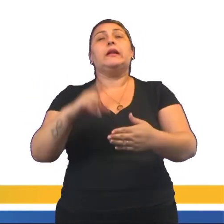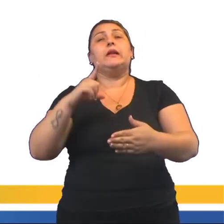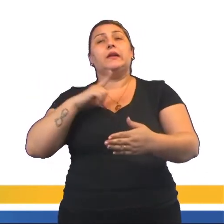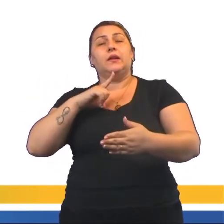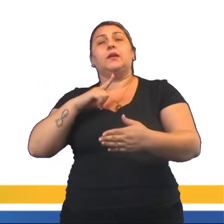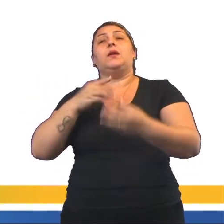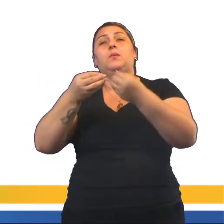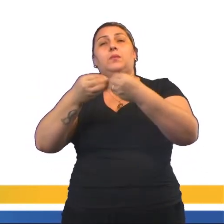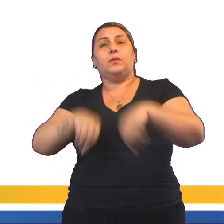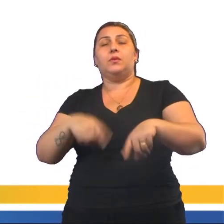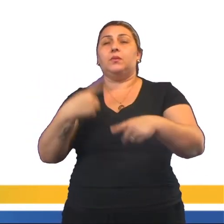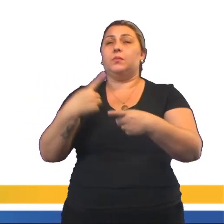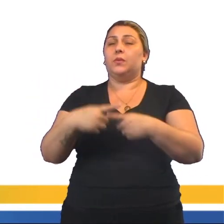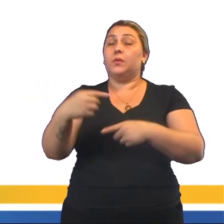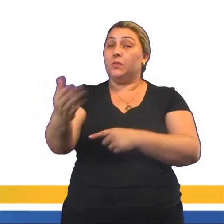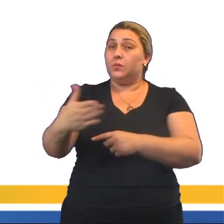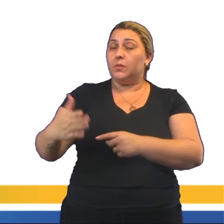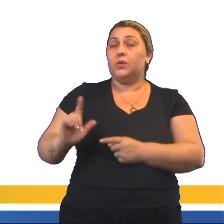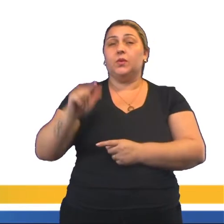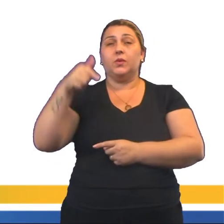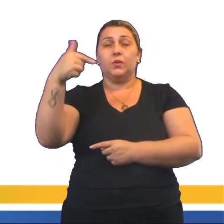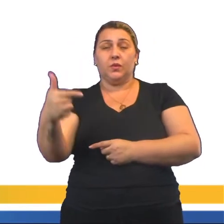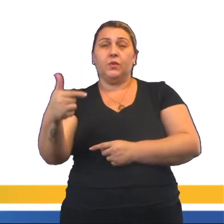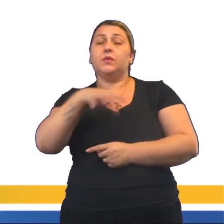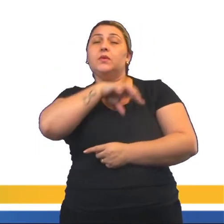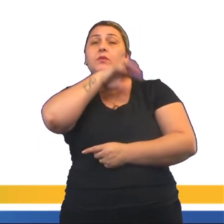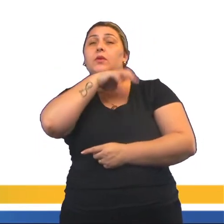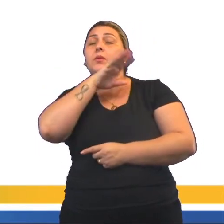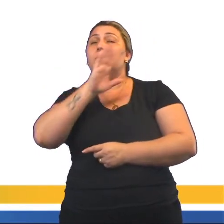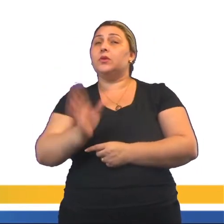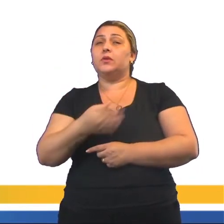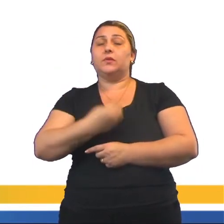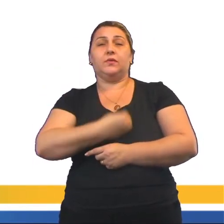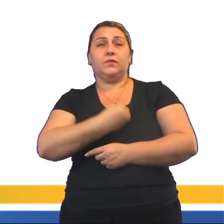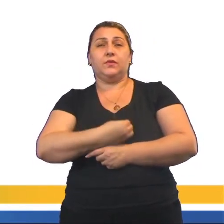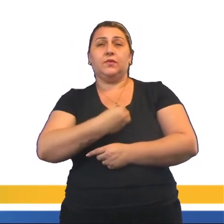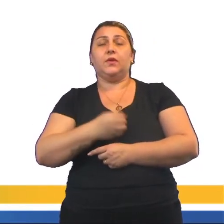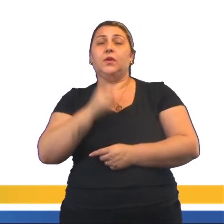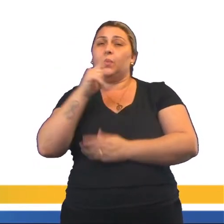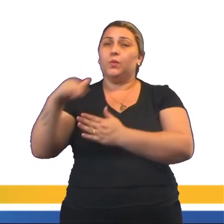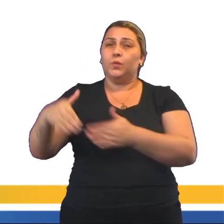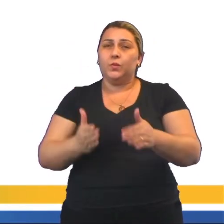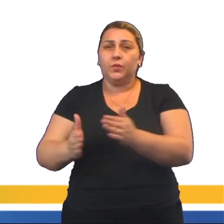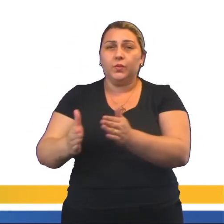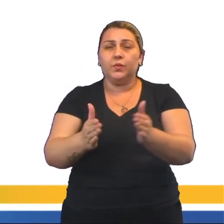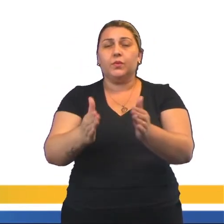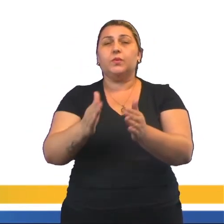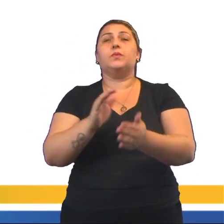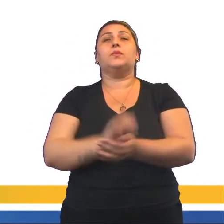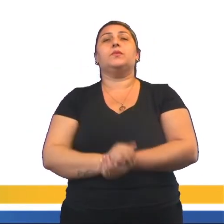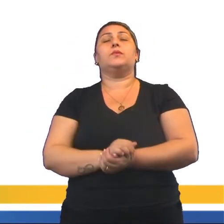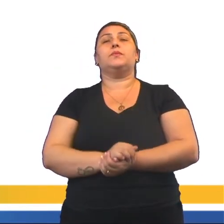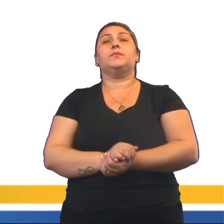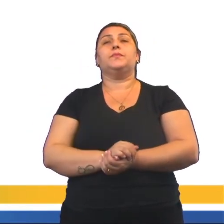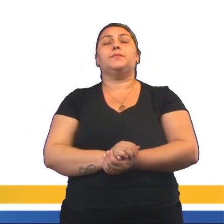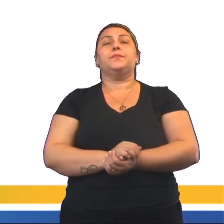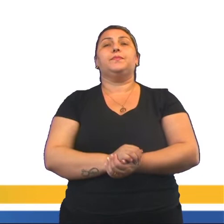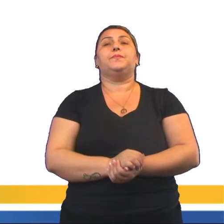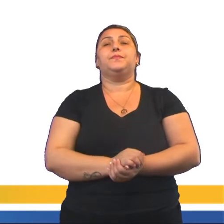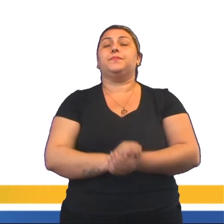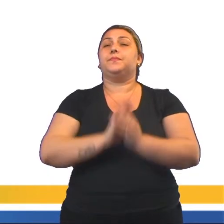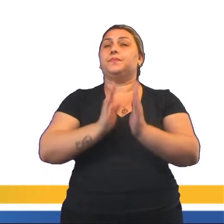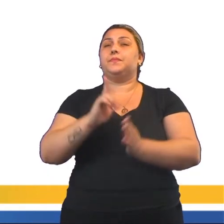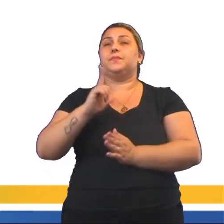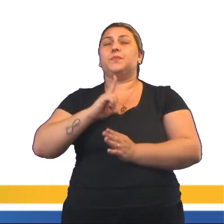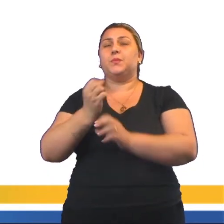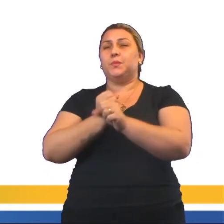Por quê? Porque os peixes ou outras espécies nativas que já vivem naqueles rios, naqueles açudes, onde já